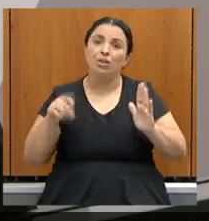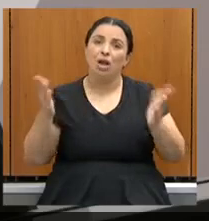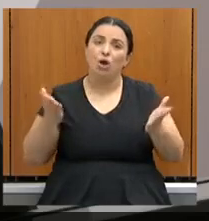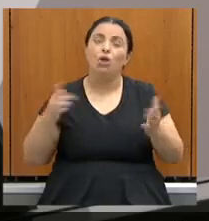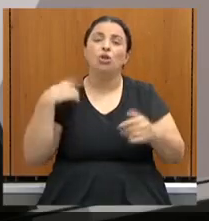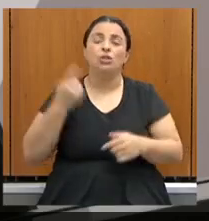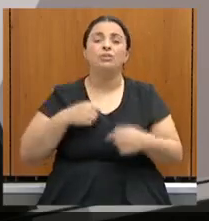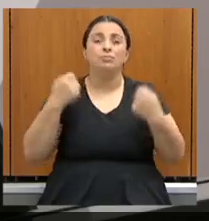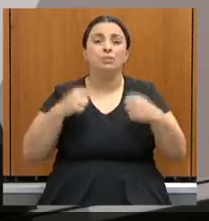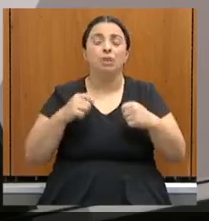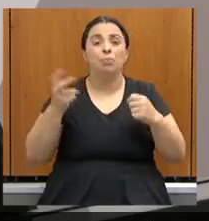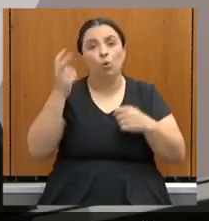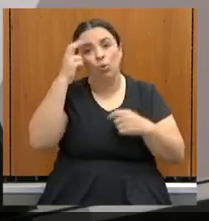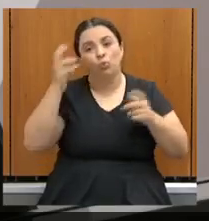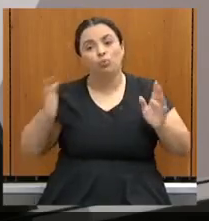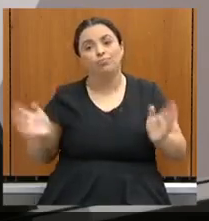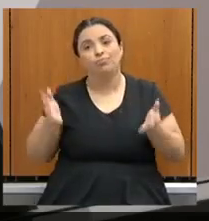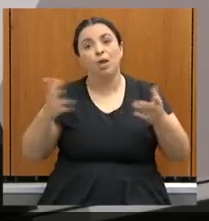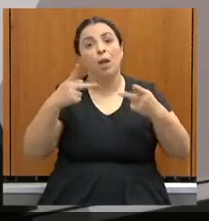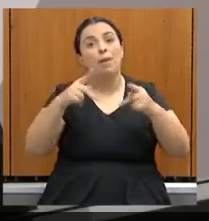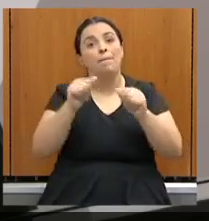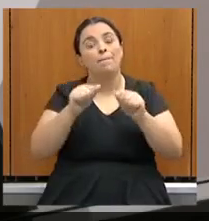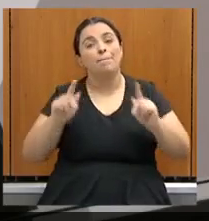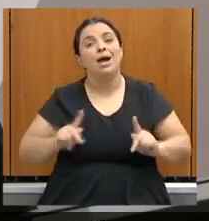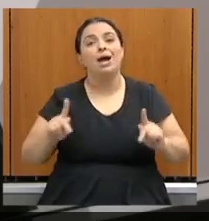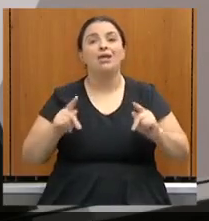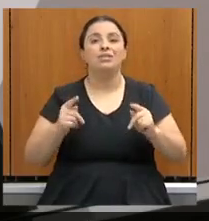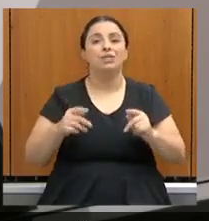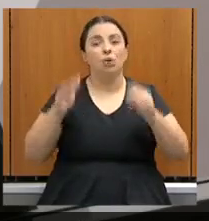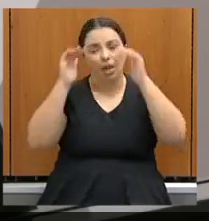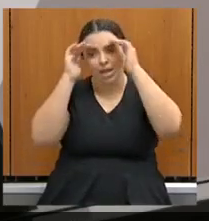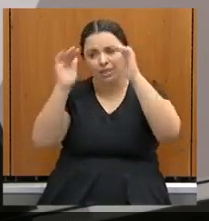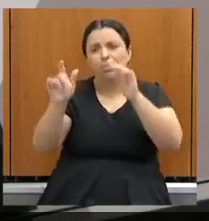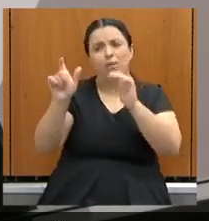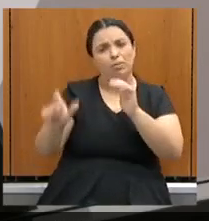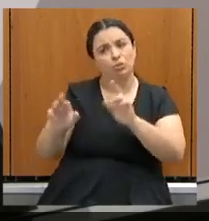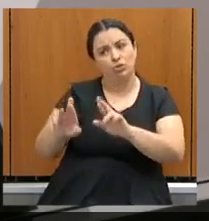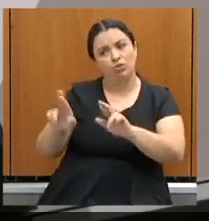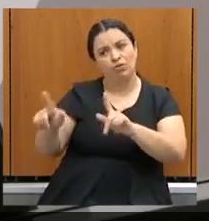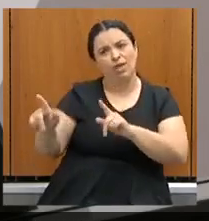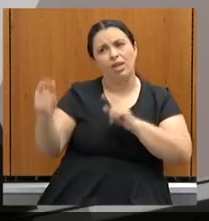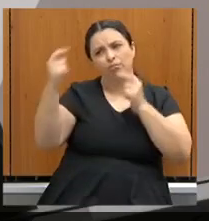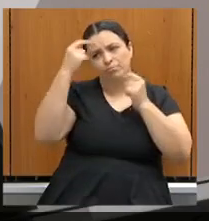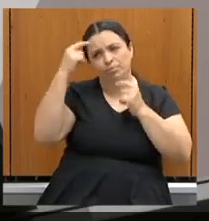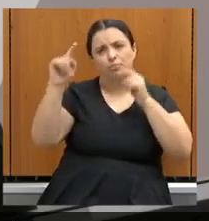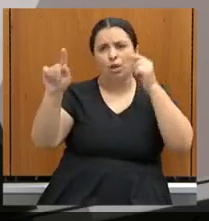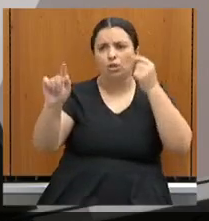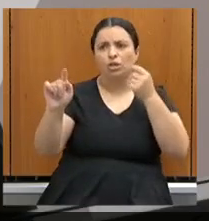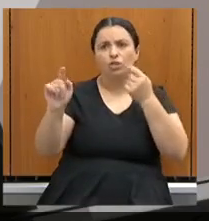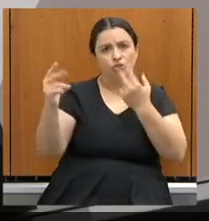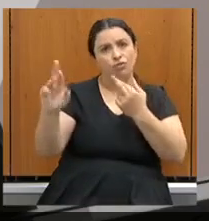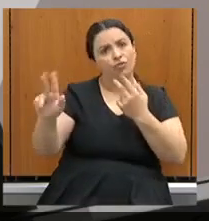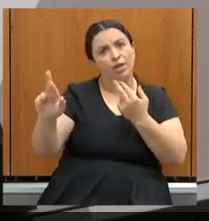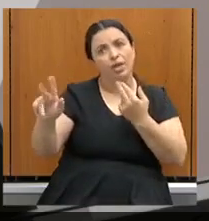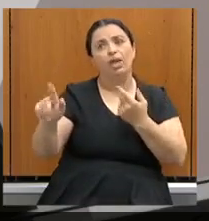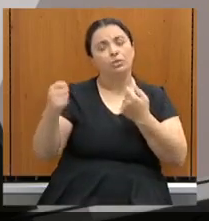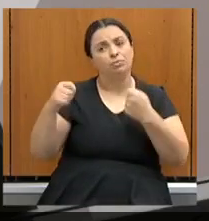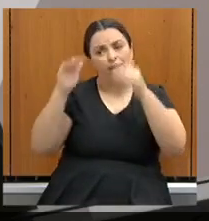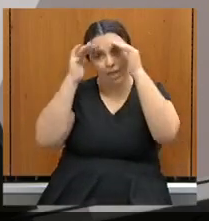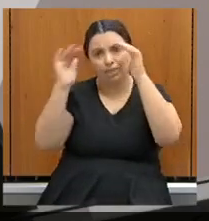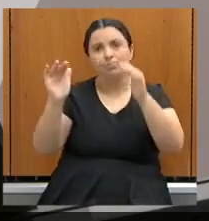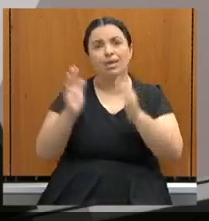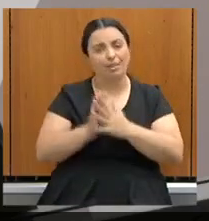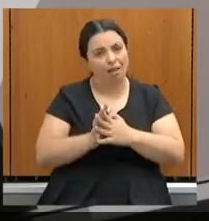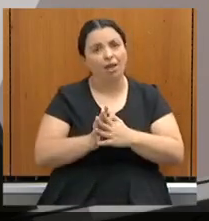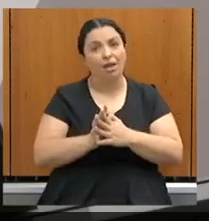cultura da paz, de respeito a quem pensa diferente, de respeito aos extremos também, ou